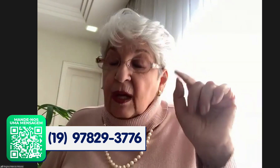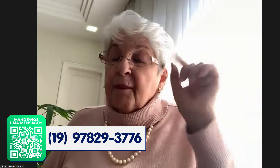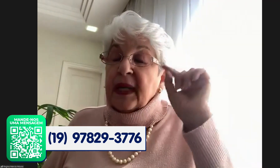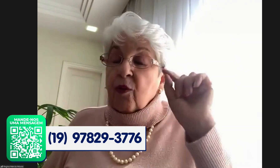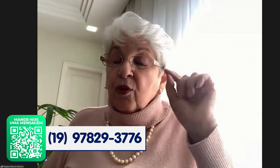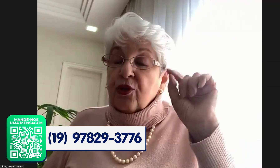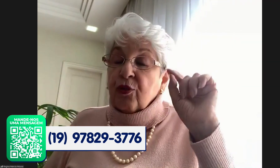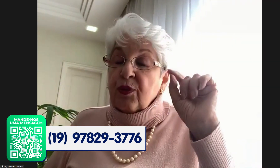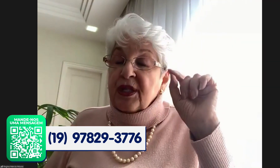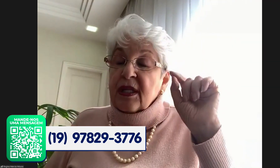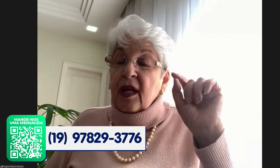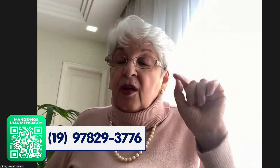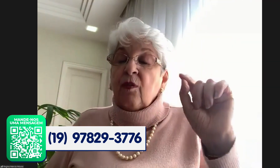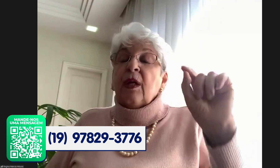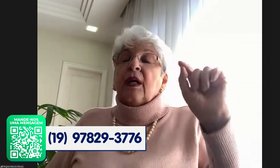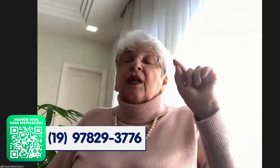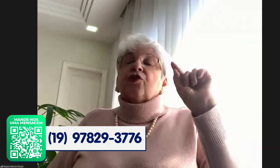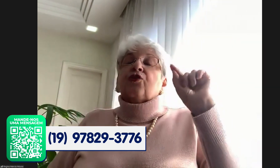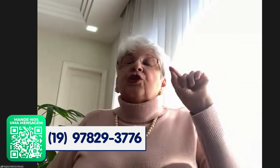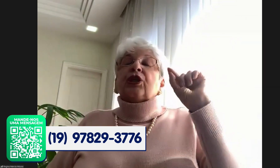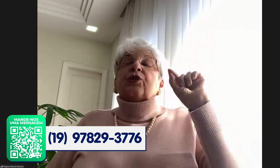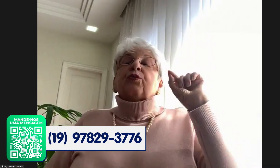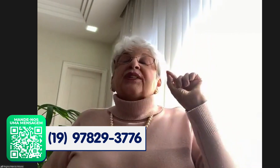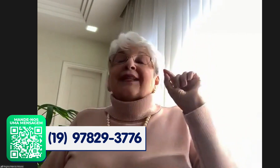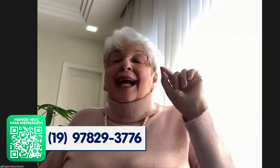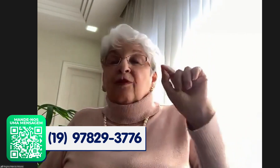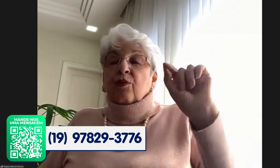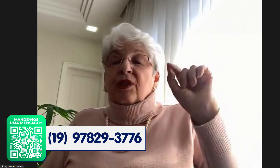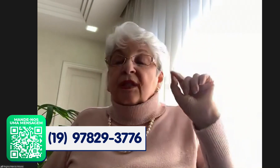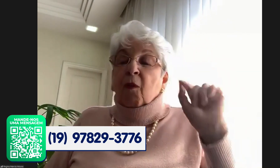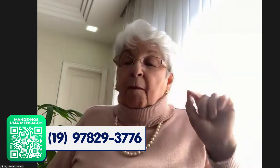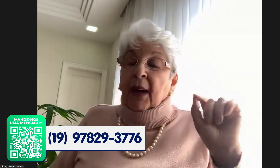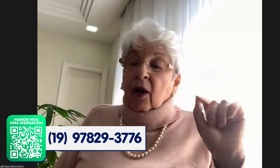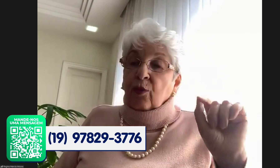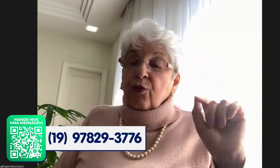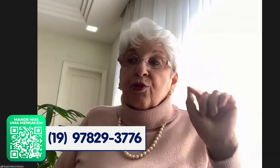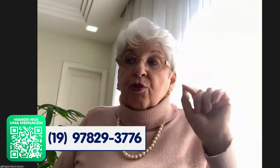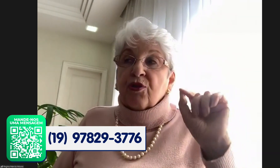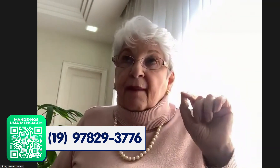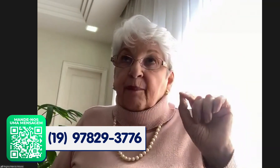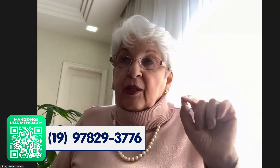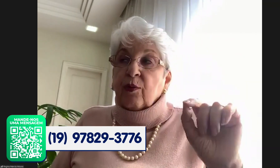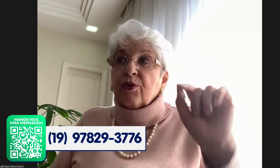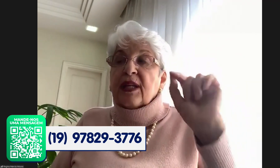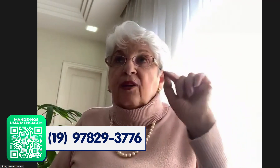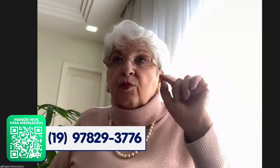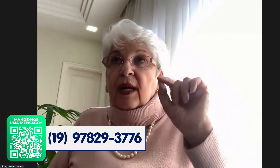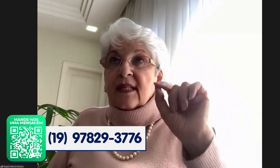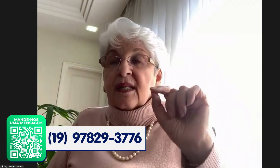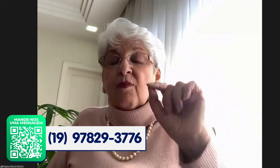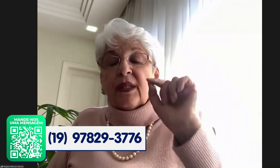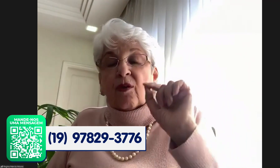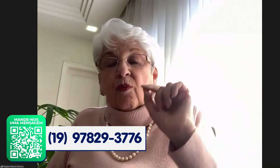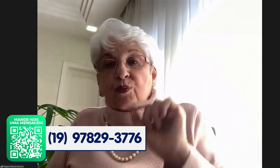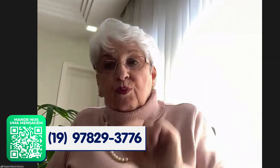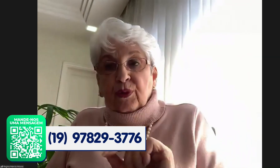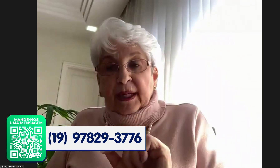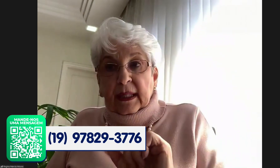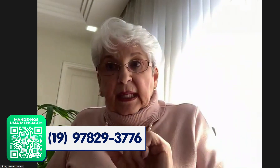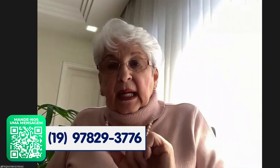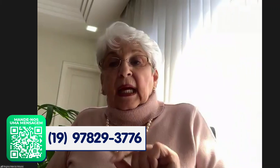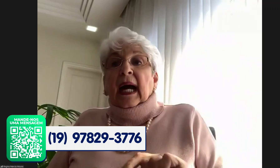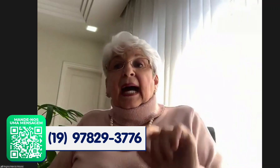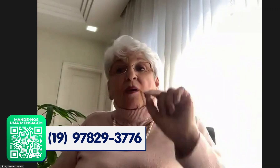legislação, pela Constituição do Estado de São Paulo, nos seus capítulos da educação e da